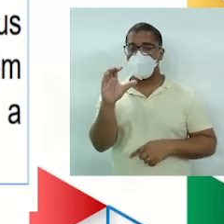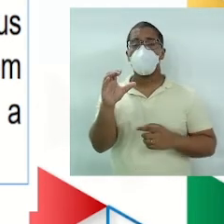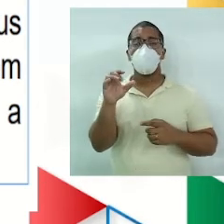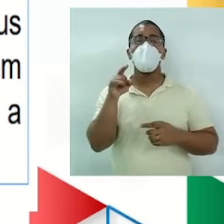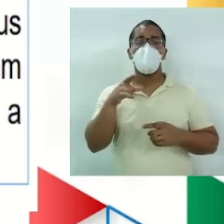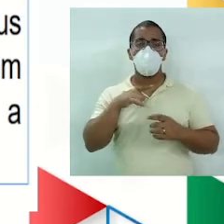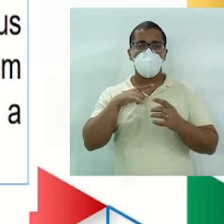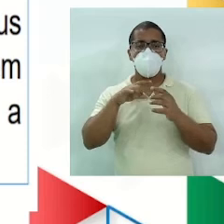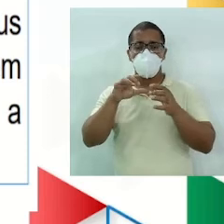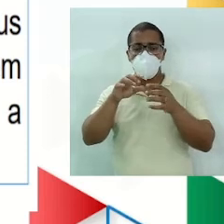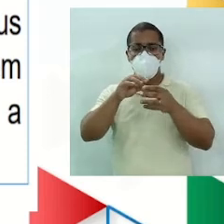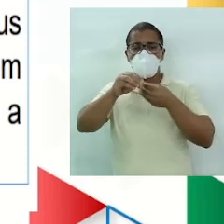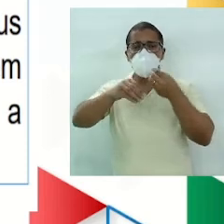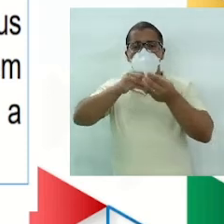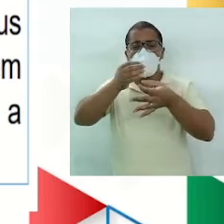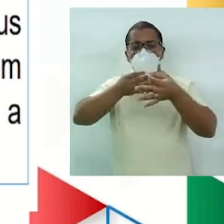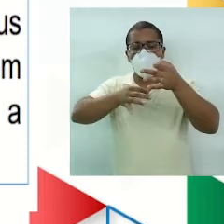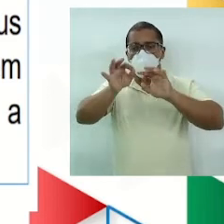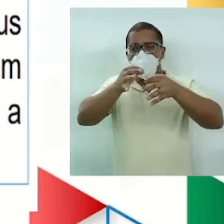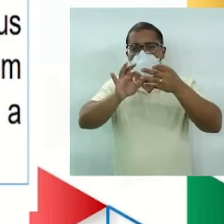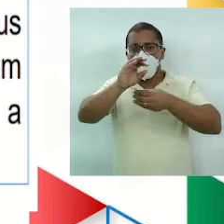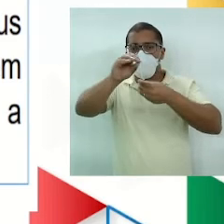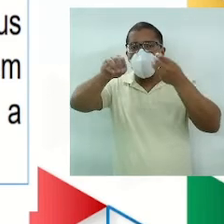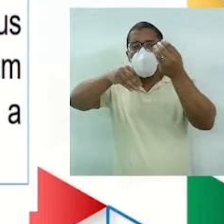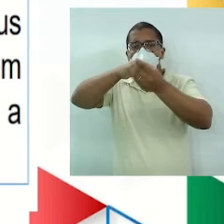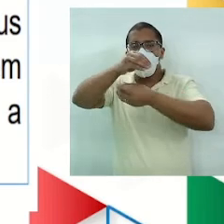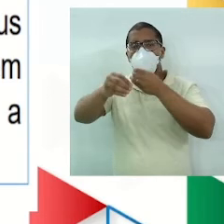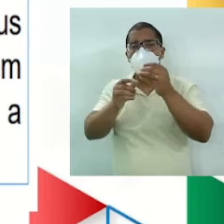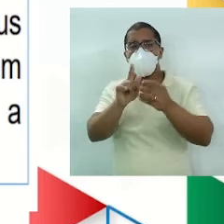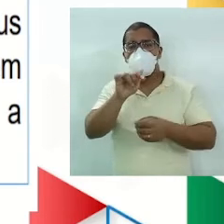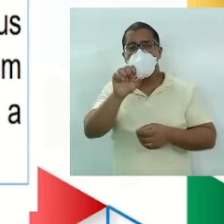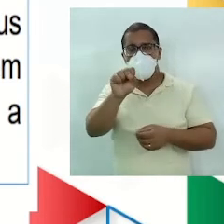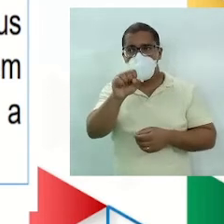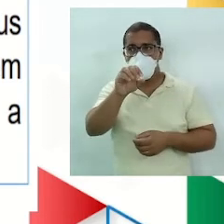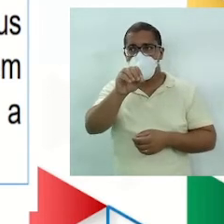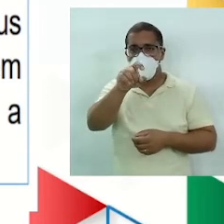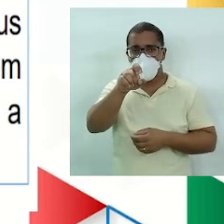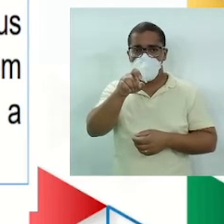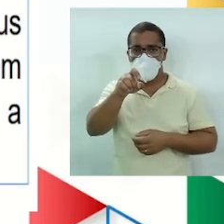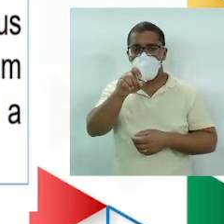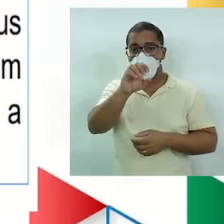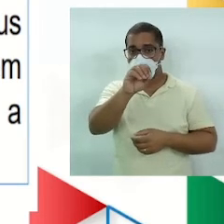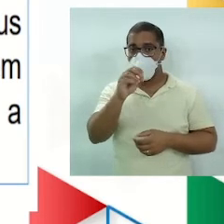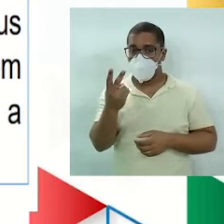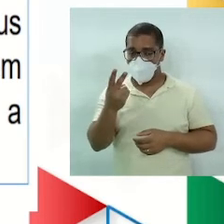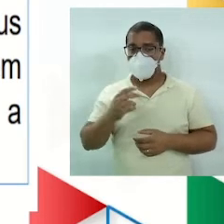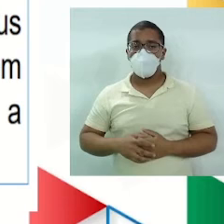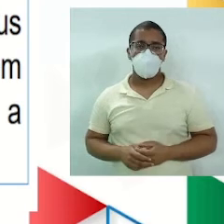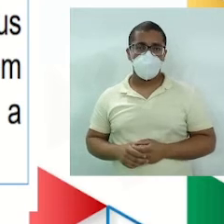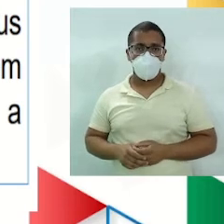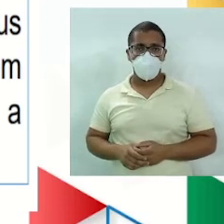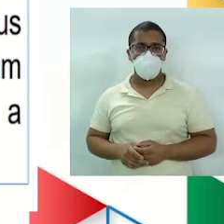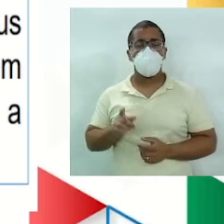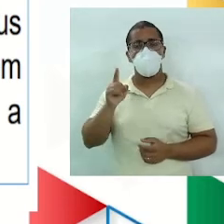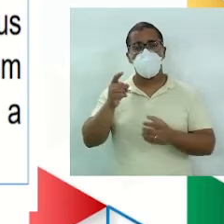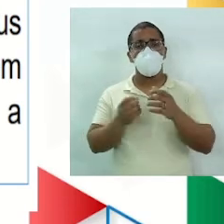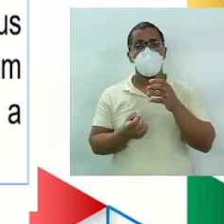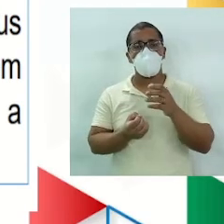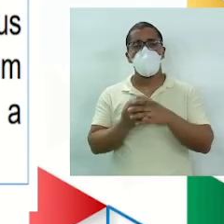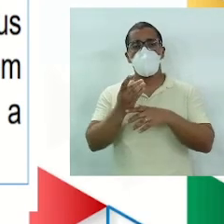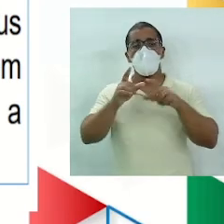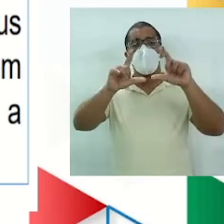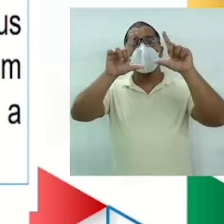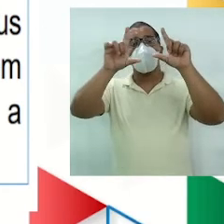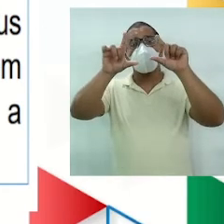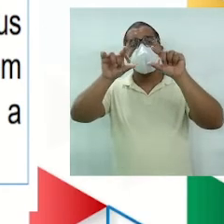reajam com a molécula do ozônio, transformando-a em uma molécula de gás oxigênio, ou O2. Essa ocorrência diminui